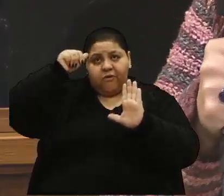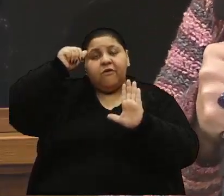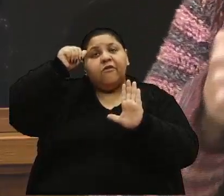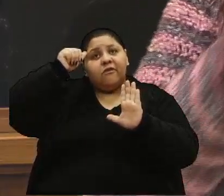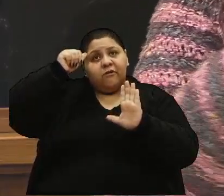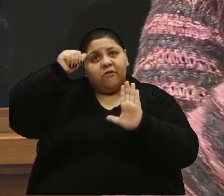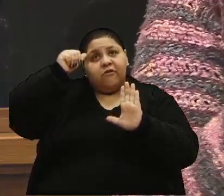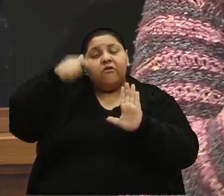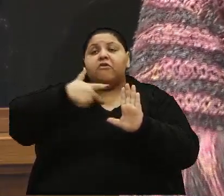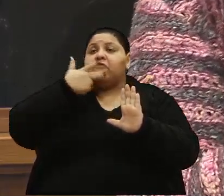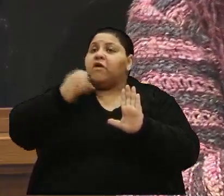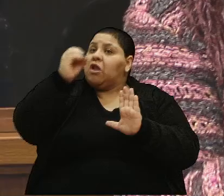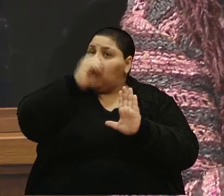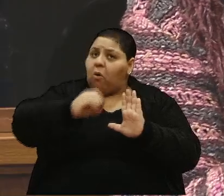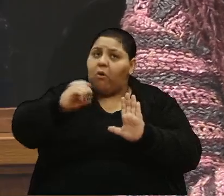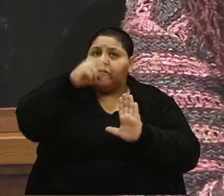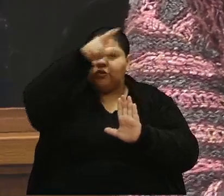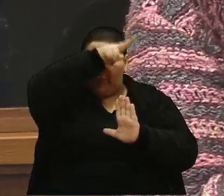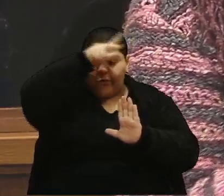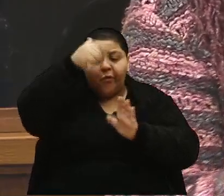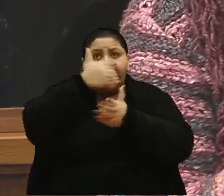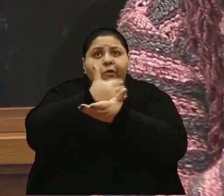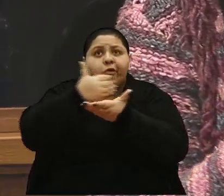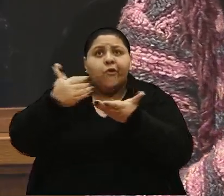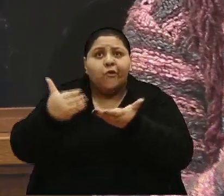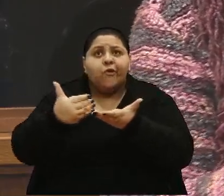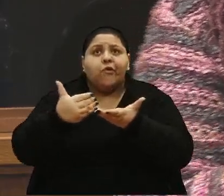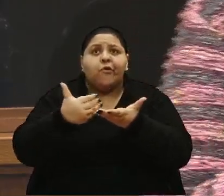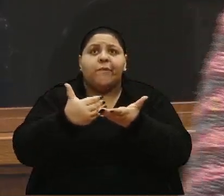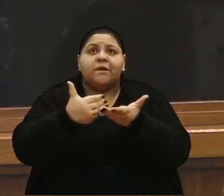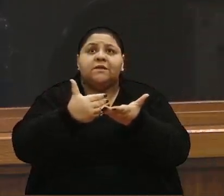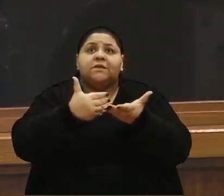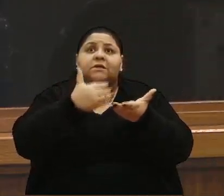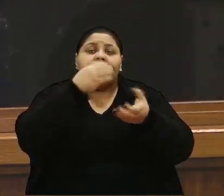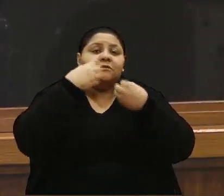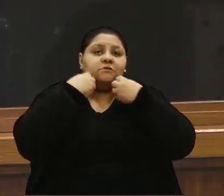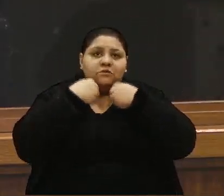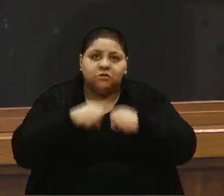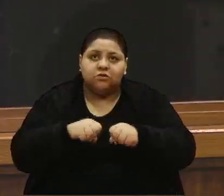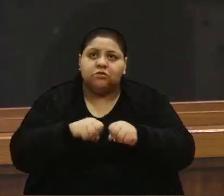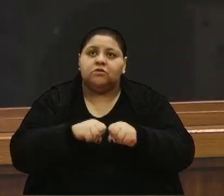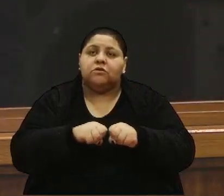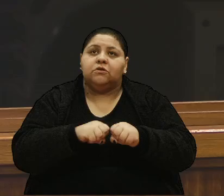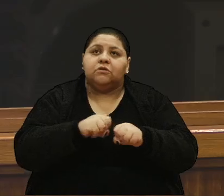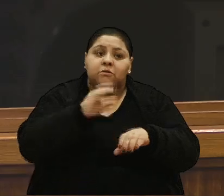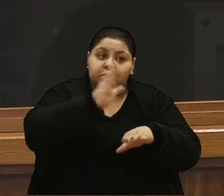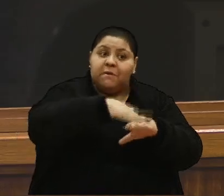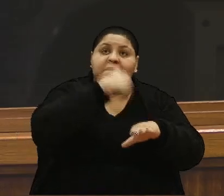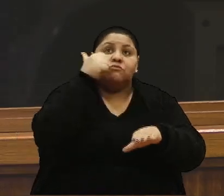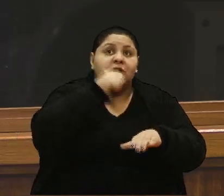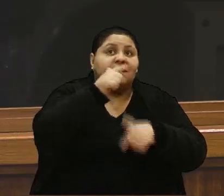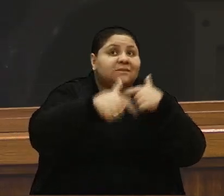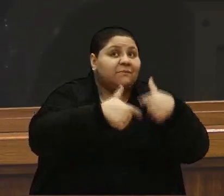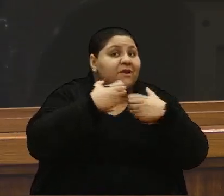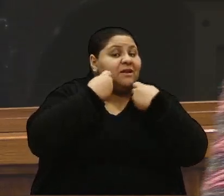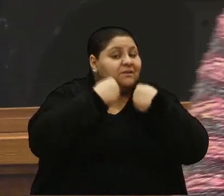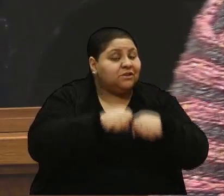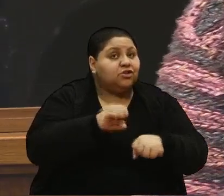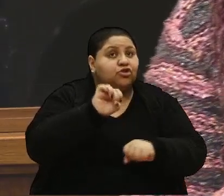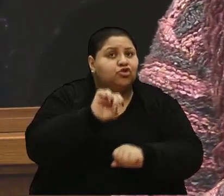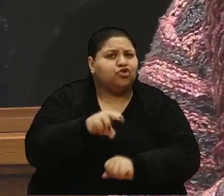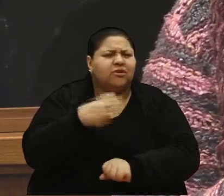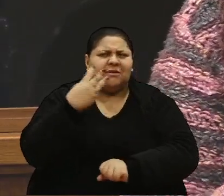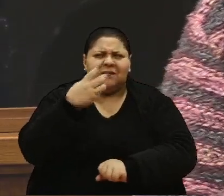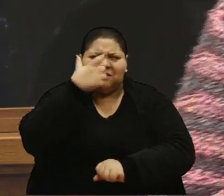ele, ótimo, prefeito, já começa assim no secretariado, coloca lá mais mulheres, porque nós temos só 3, se eu